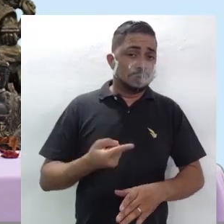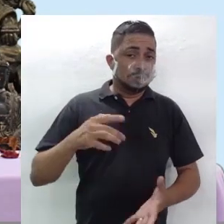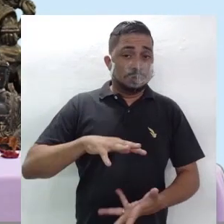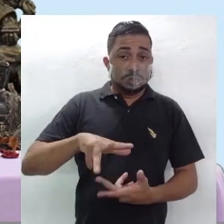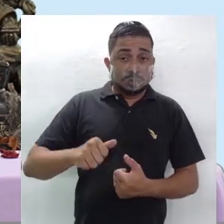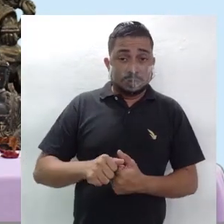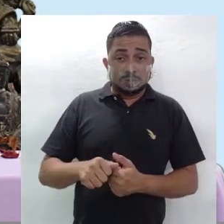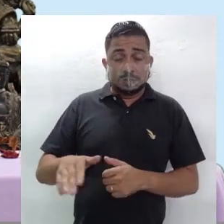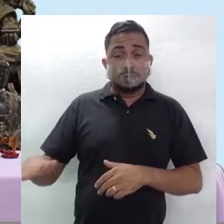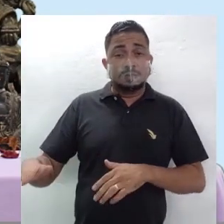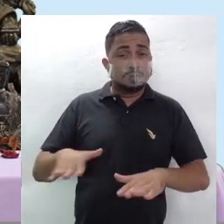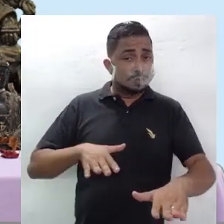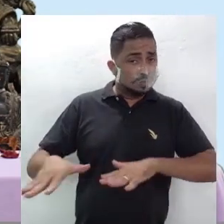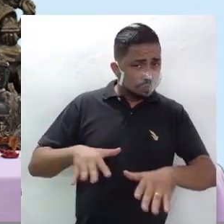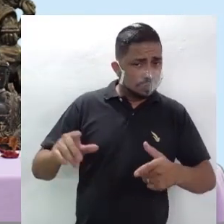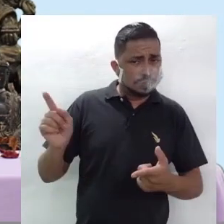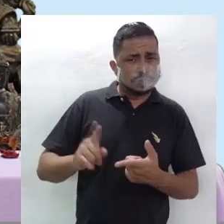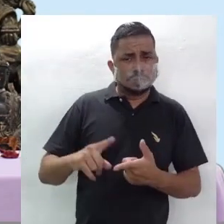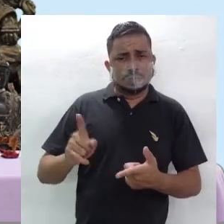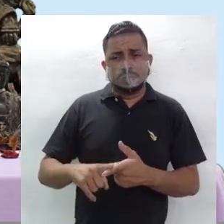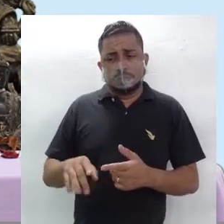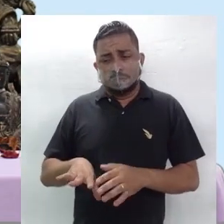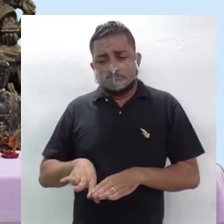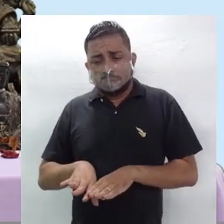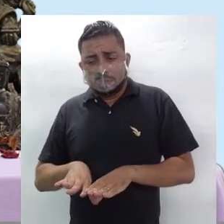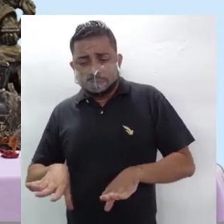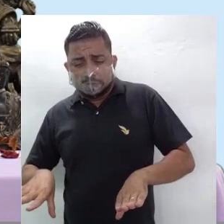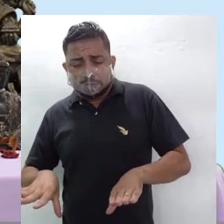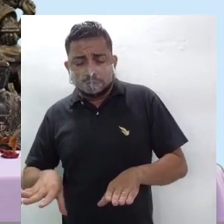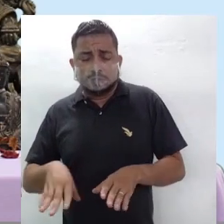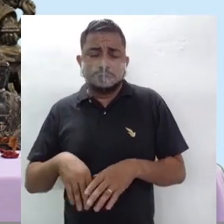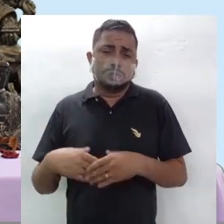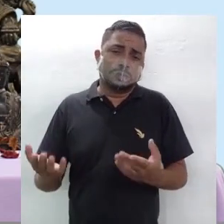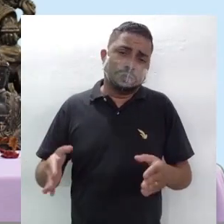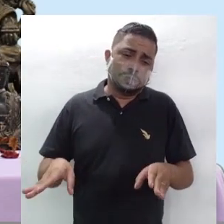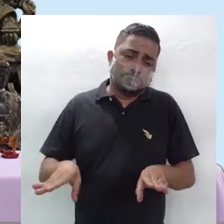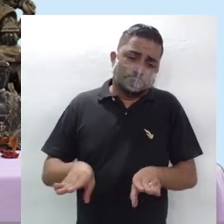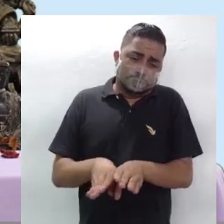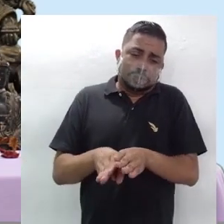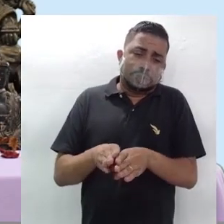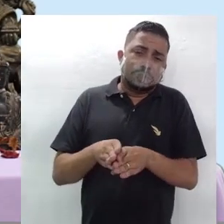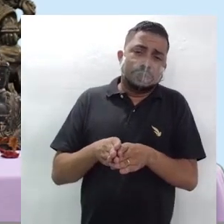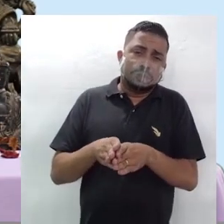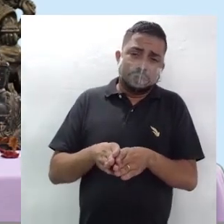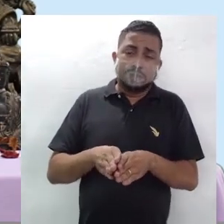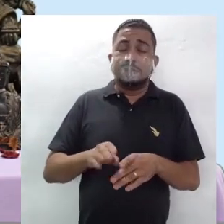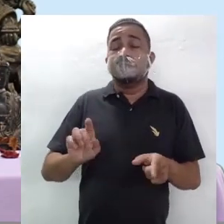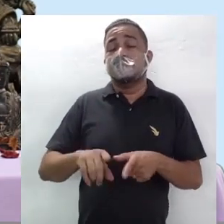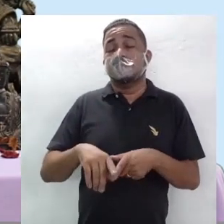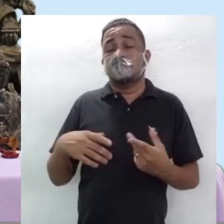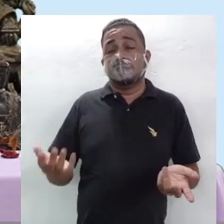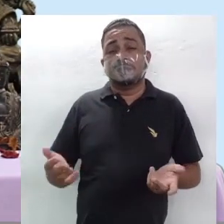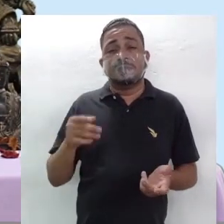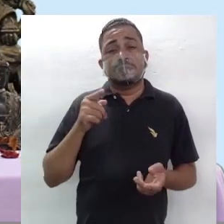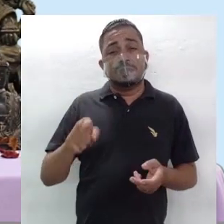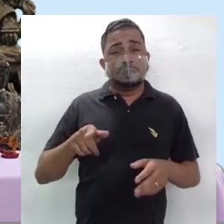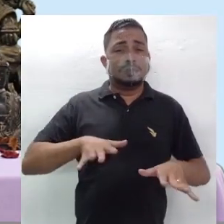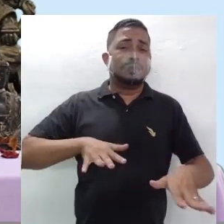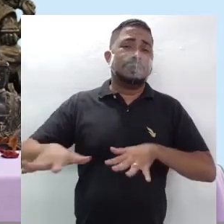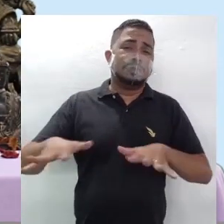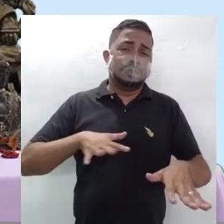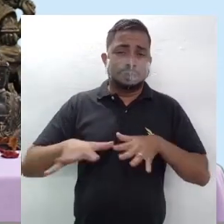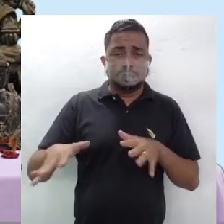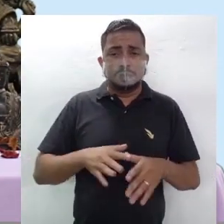movem, né? Elas se movem tanto para afastar, por afastamento, quanto para se encontrar. Então, esse